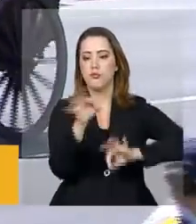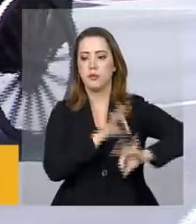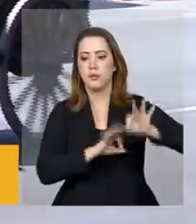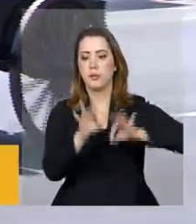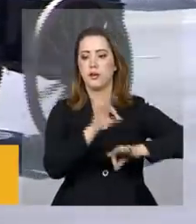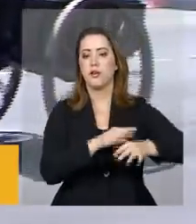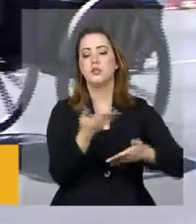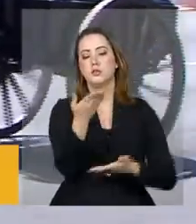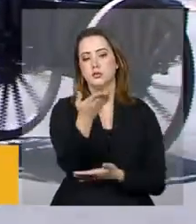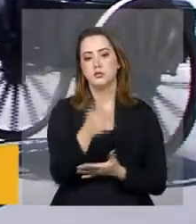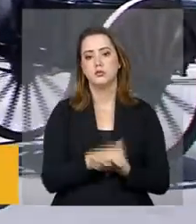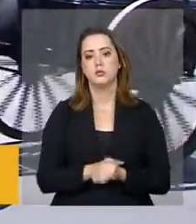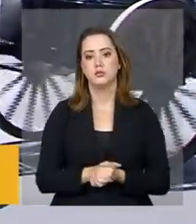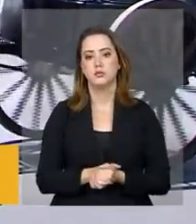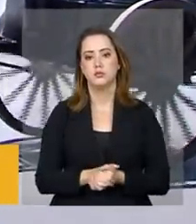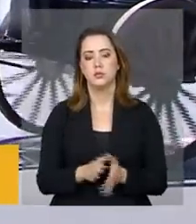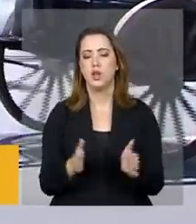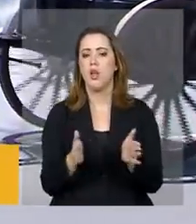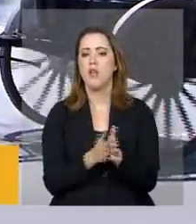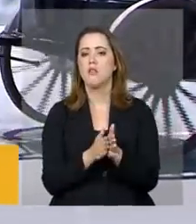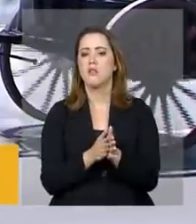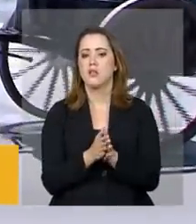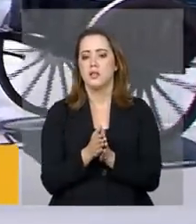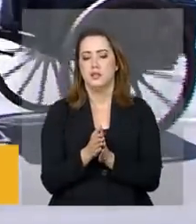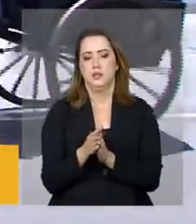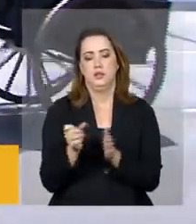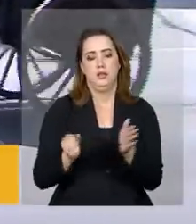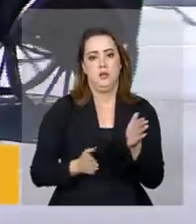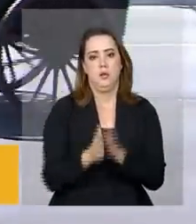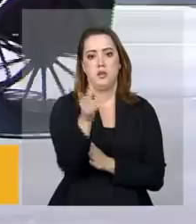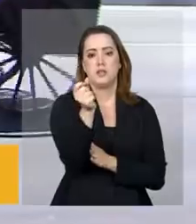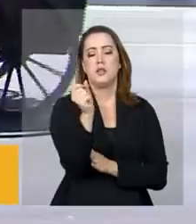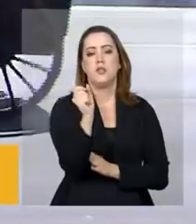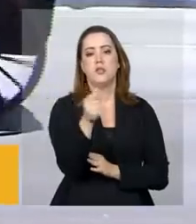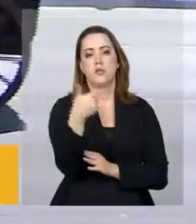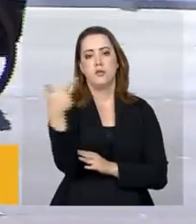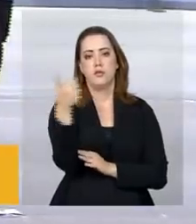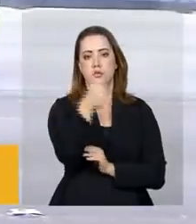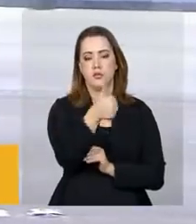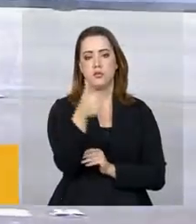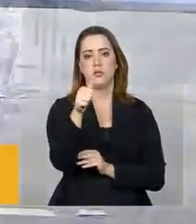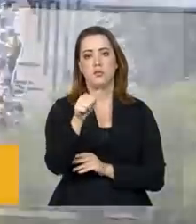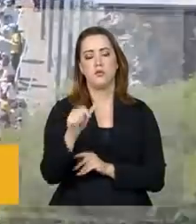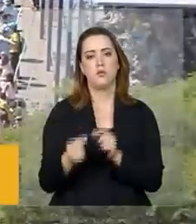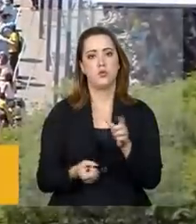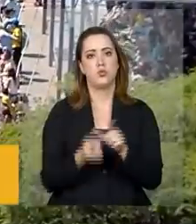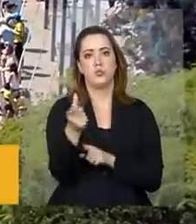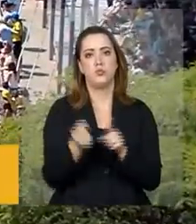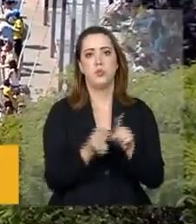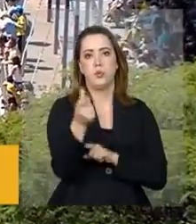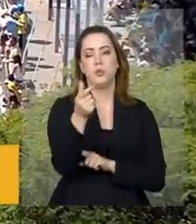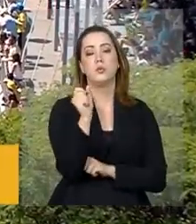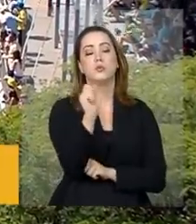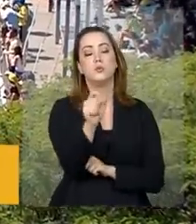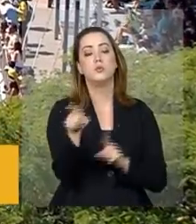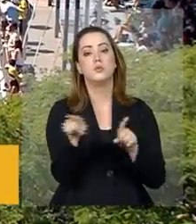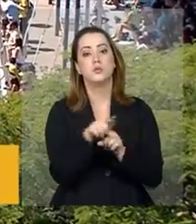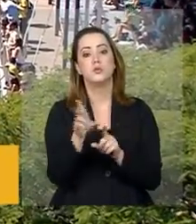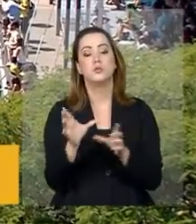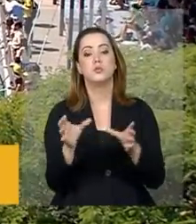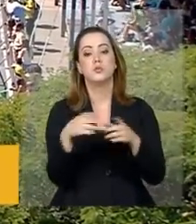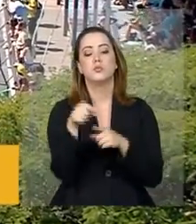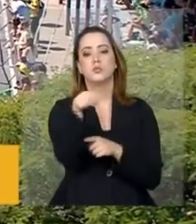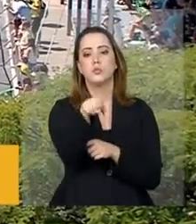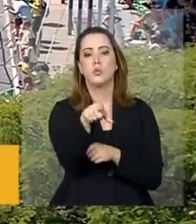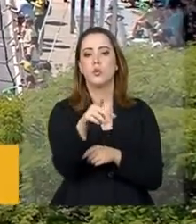realmente feita. A salva de 21 tiros tem relação com a bateria caindo? Tem relação com a bateria caindo. Qual é? A 21 tiros é